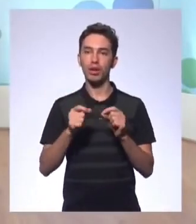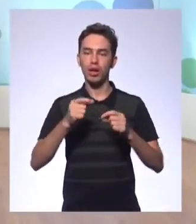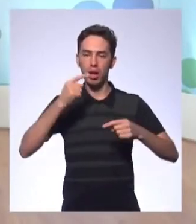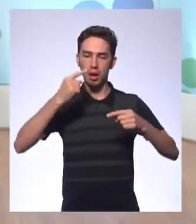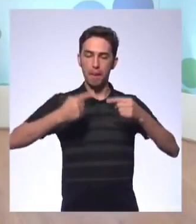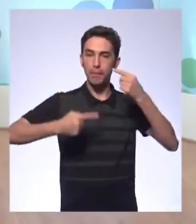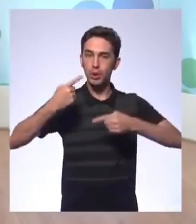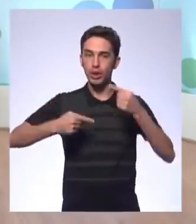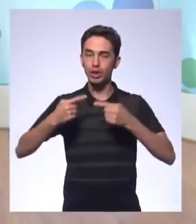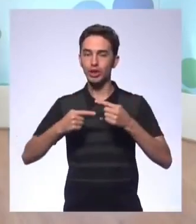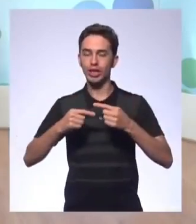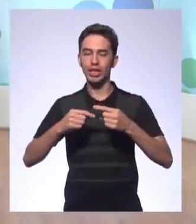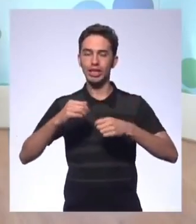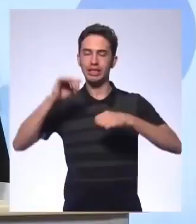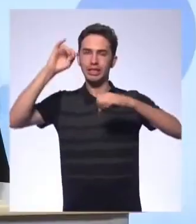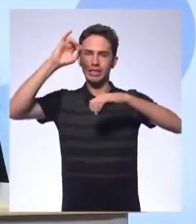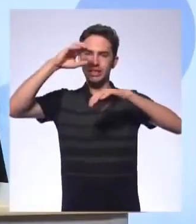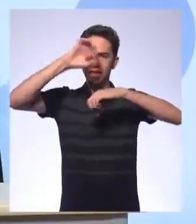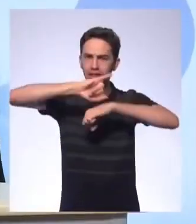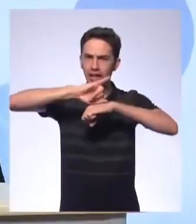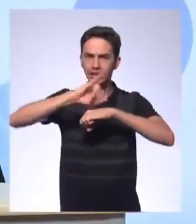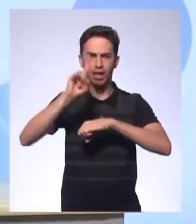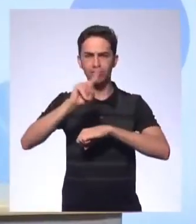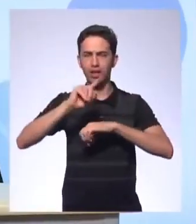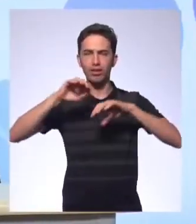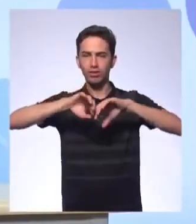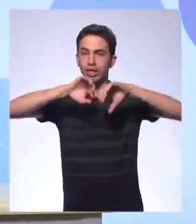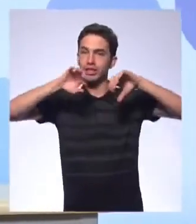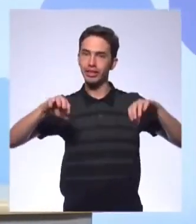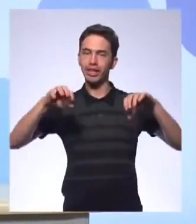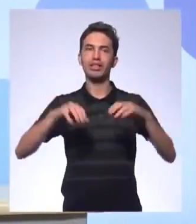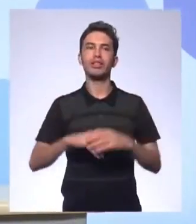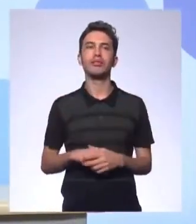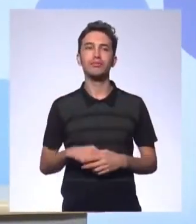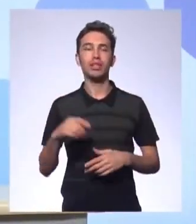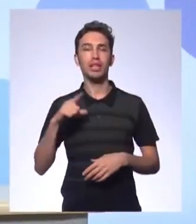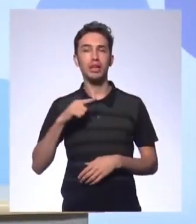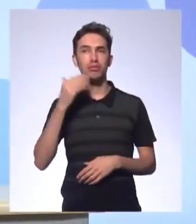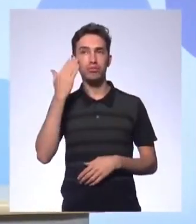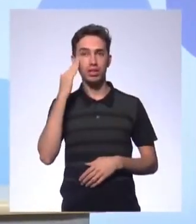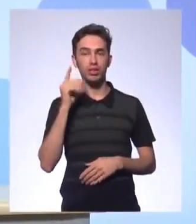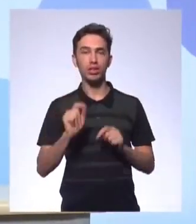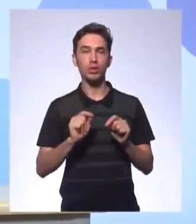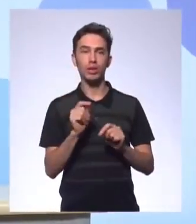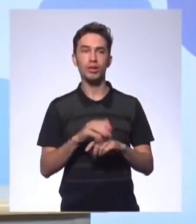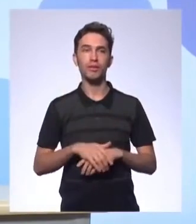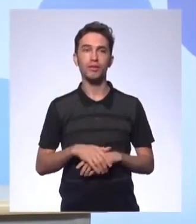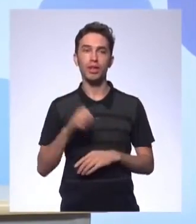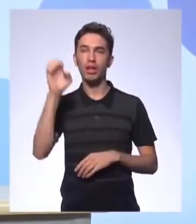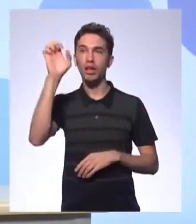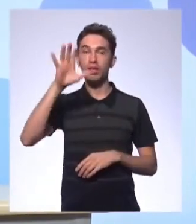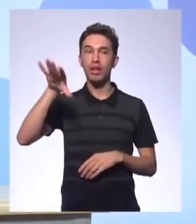aqui que naquela época na Europa tinha